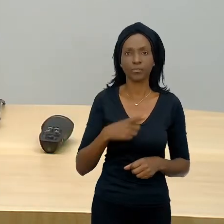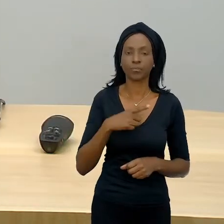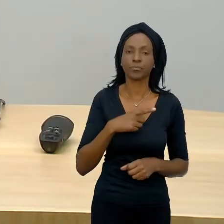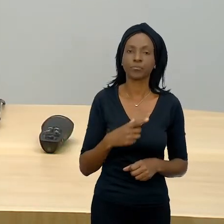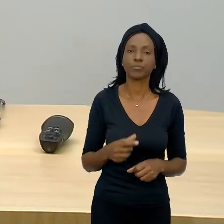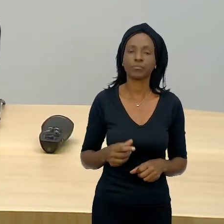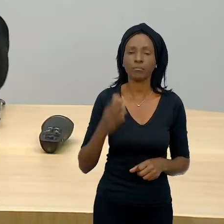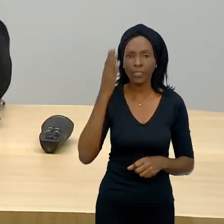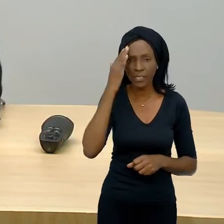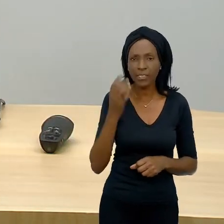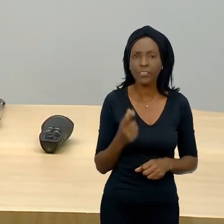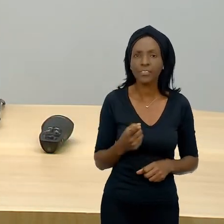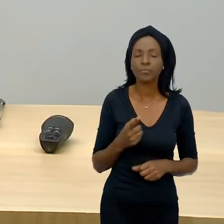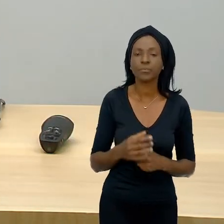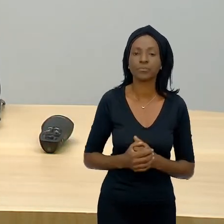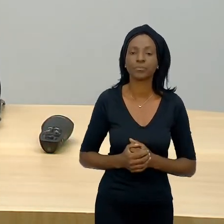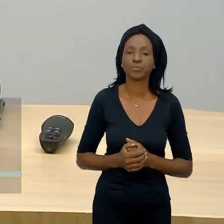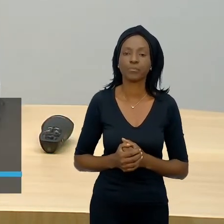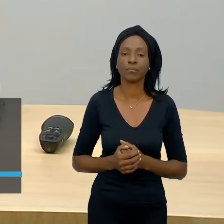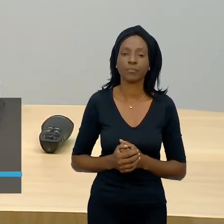sabe, pessoal,